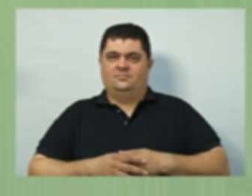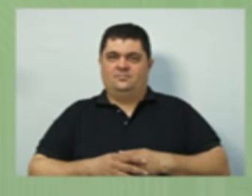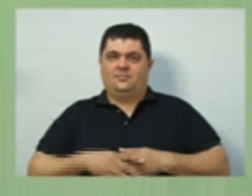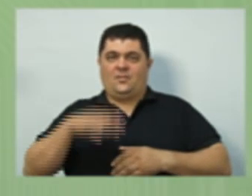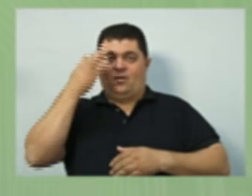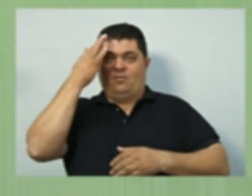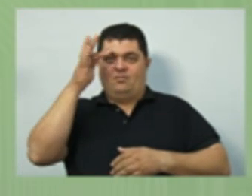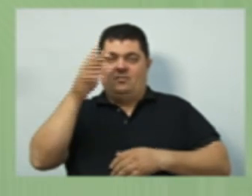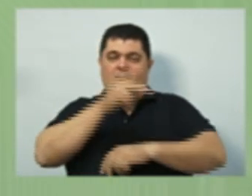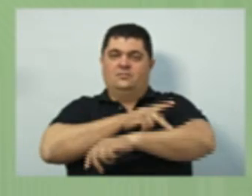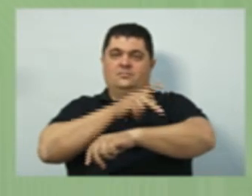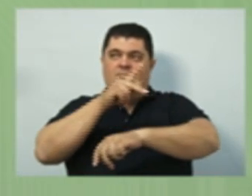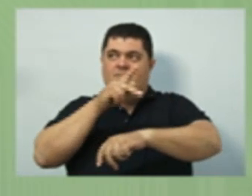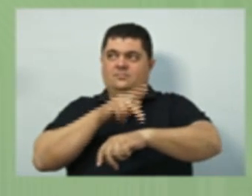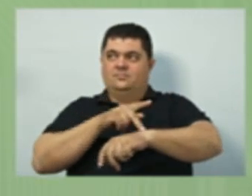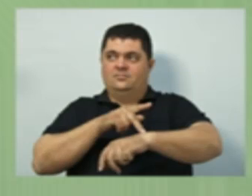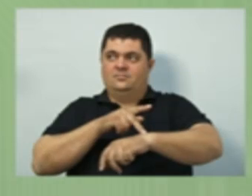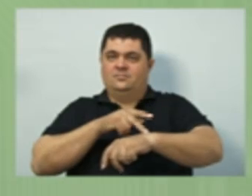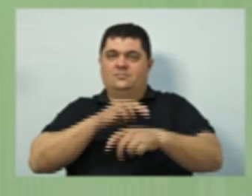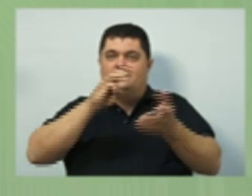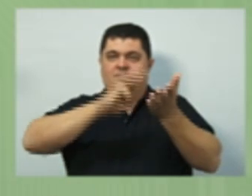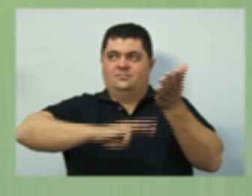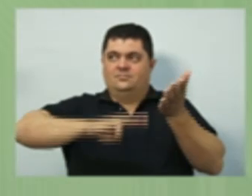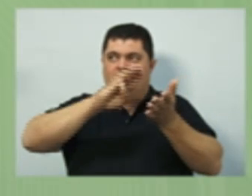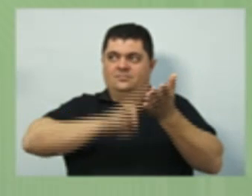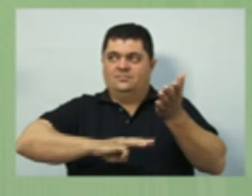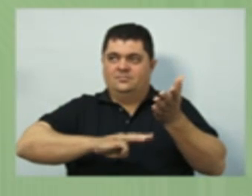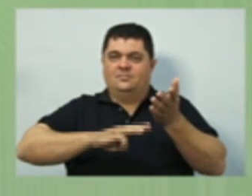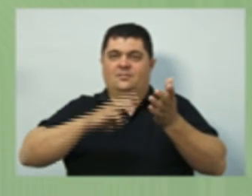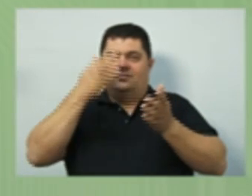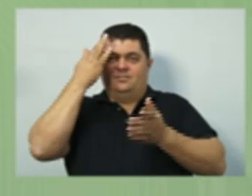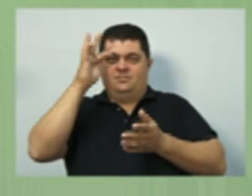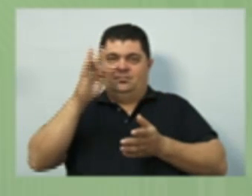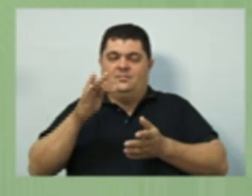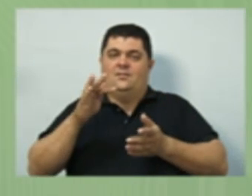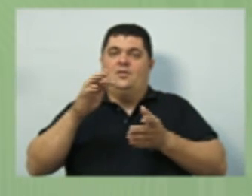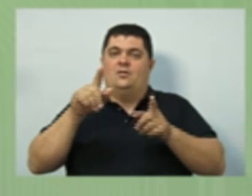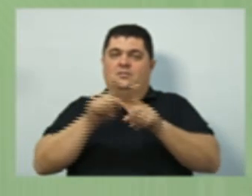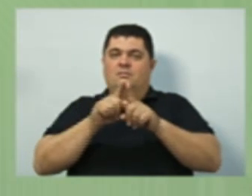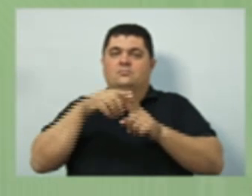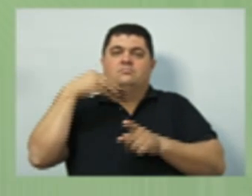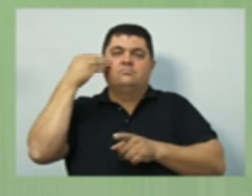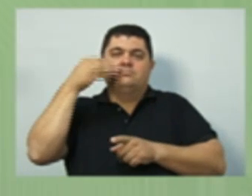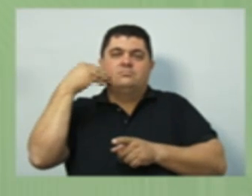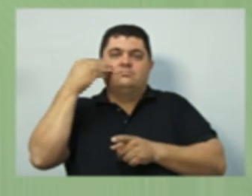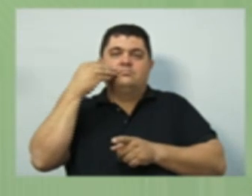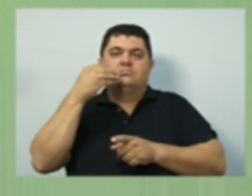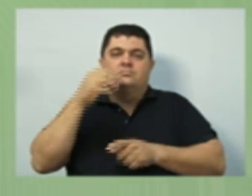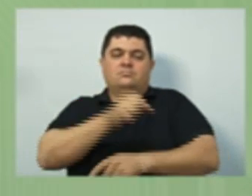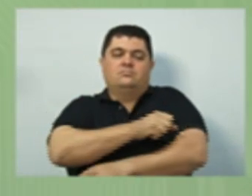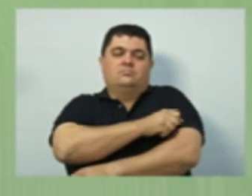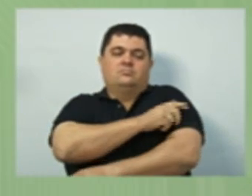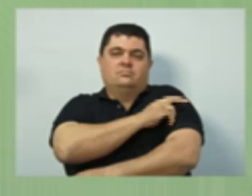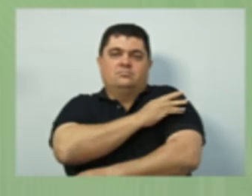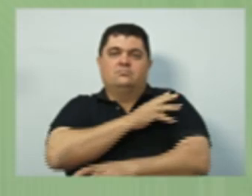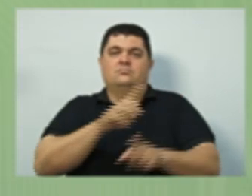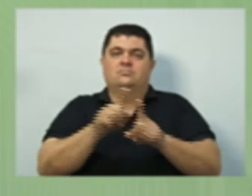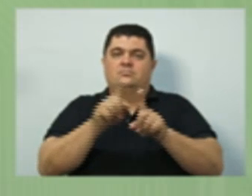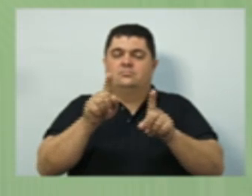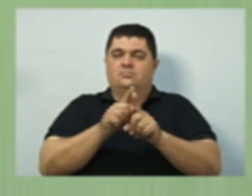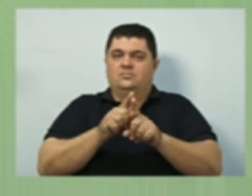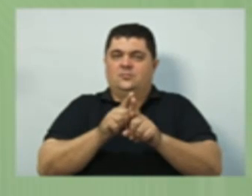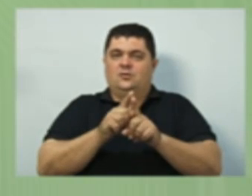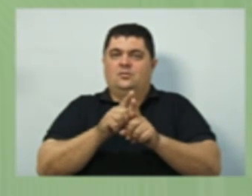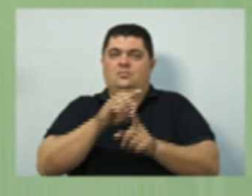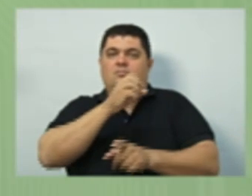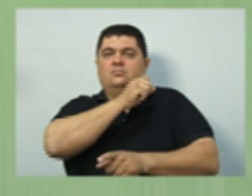Filósofo, pedagogo, metodólogo, filósofo clínico, tenho experiência nas séries iniciais, finais e do ensino